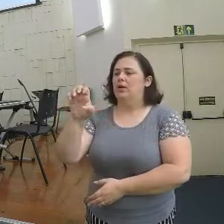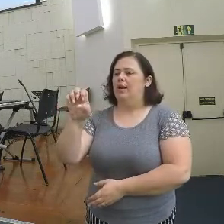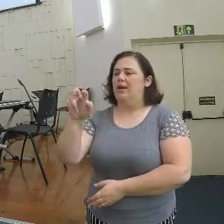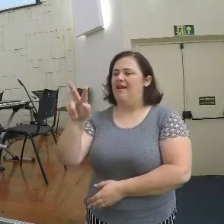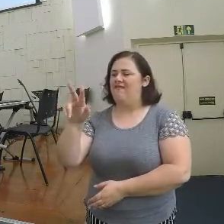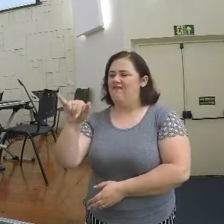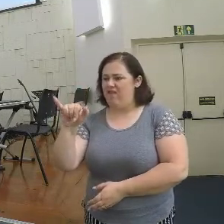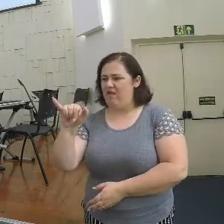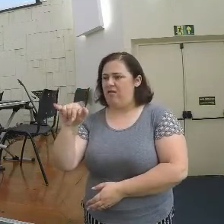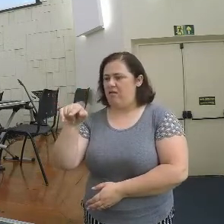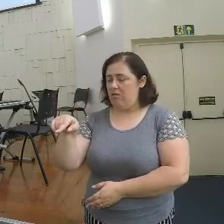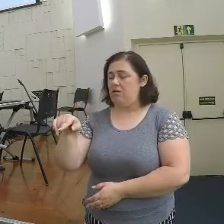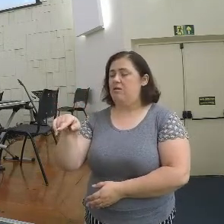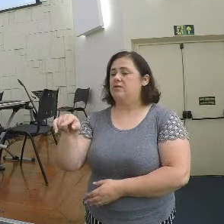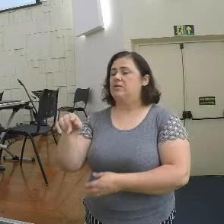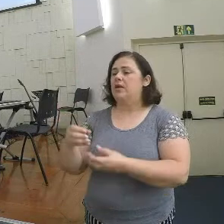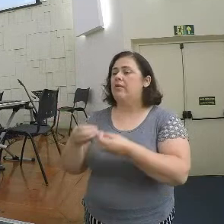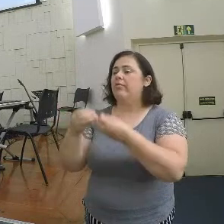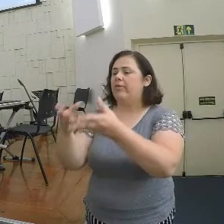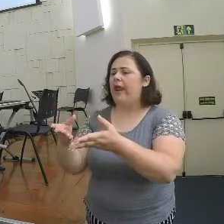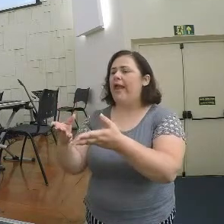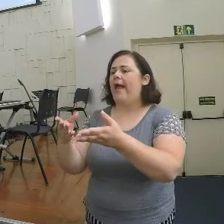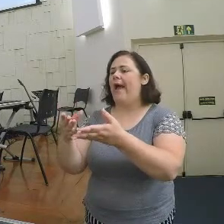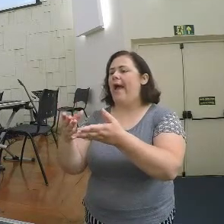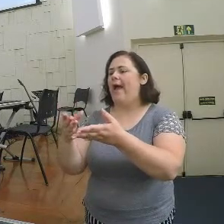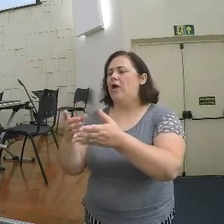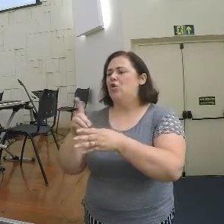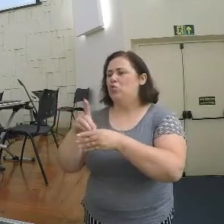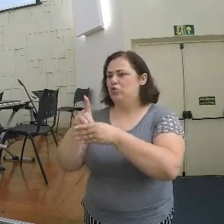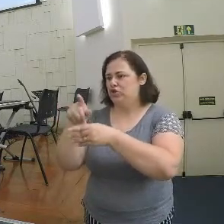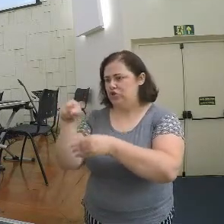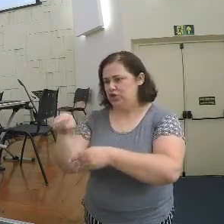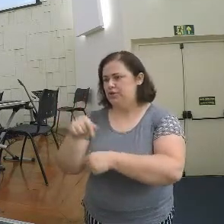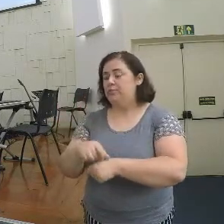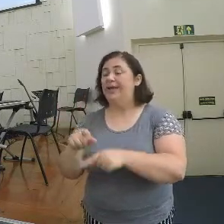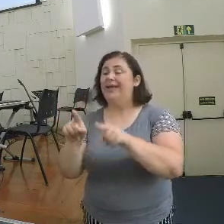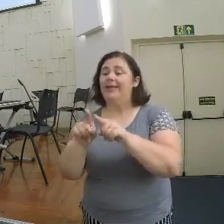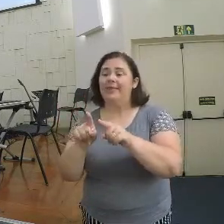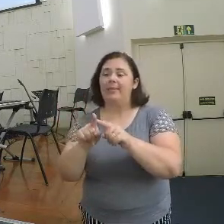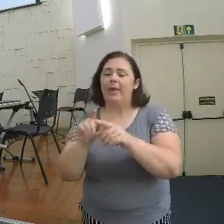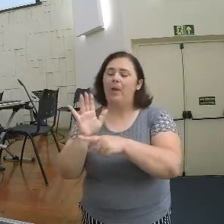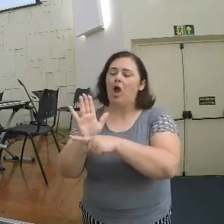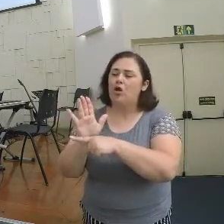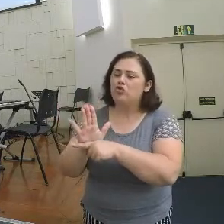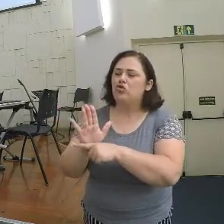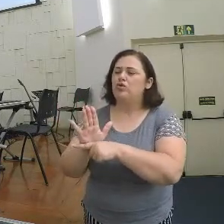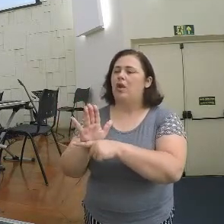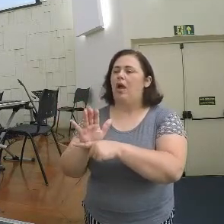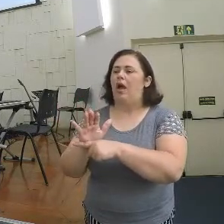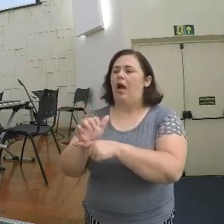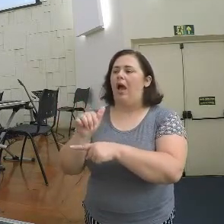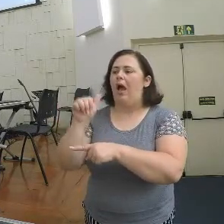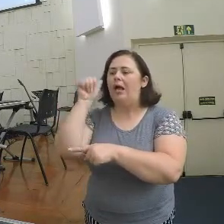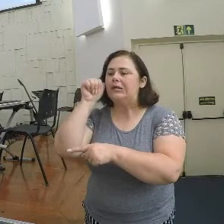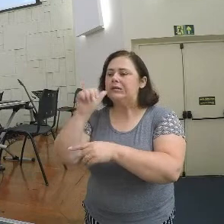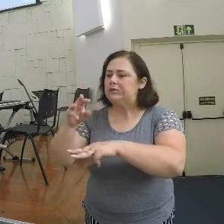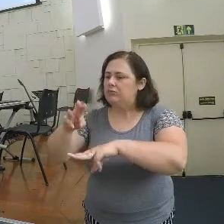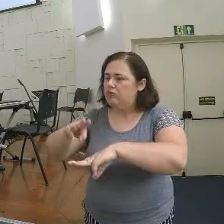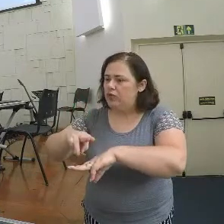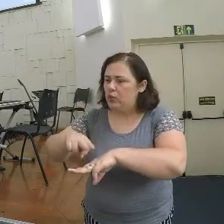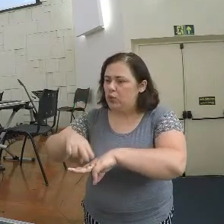que vocês não terão como sacrifício. Deem tanto